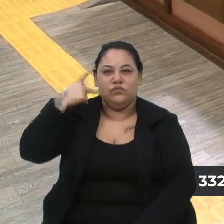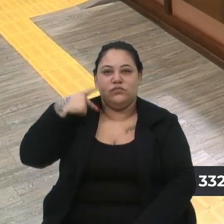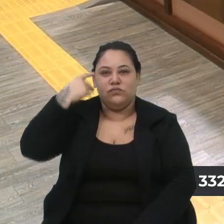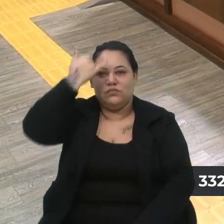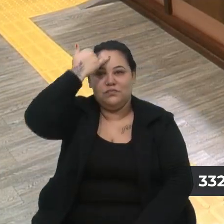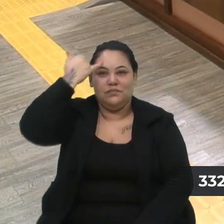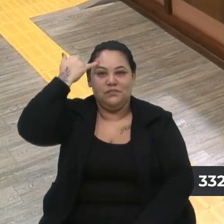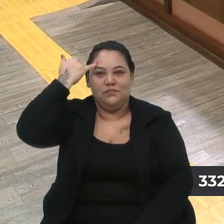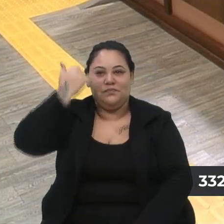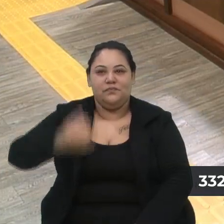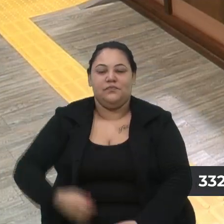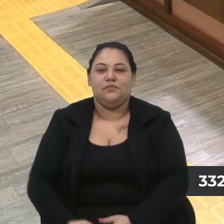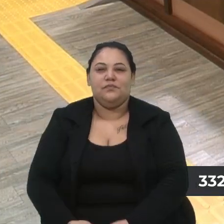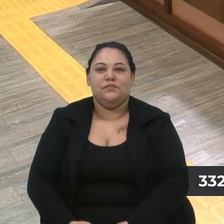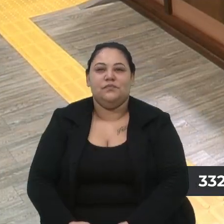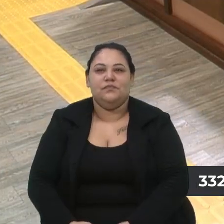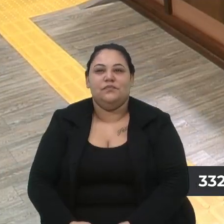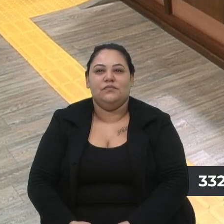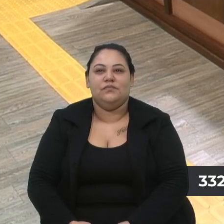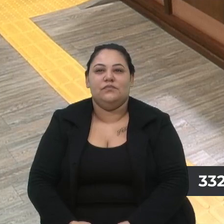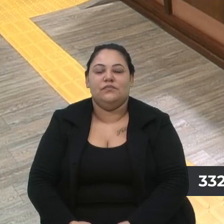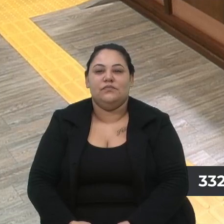Pascoal D'Ambrosio. Eu